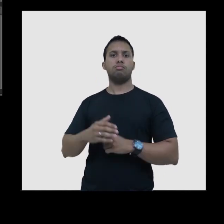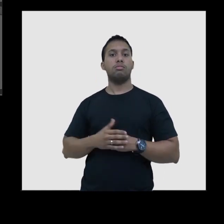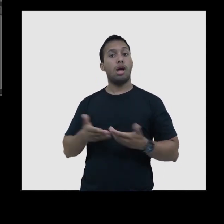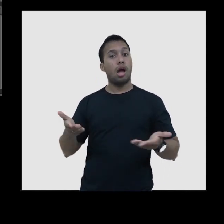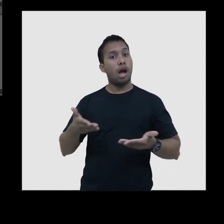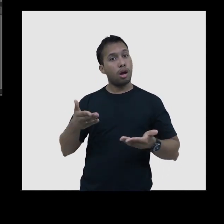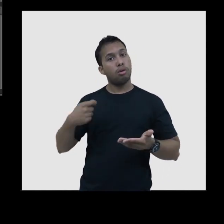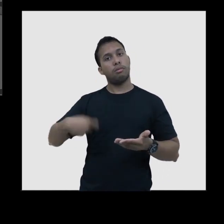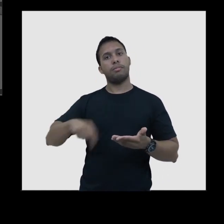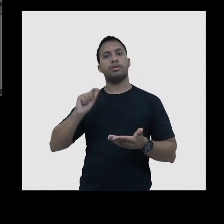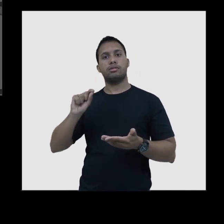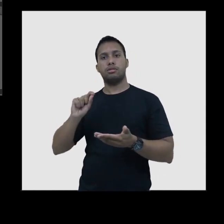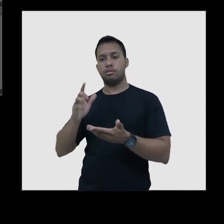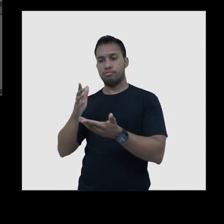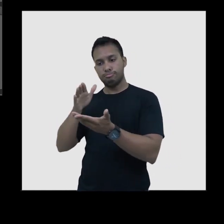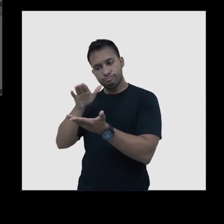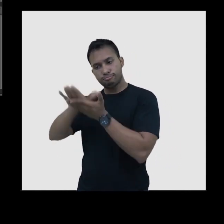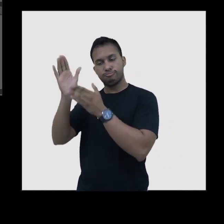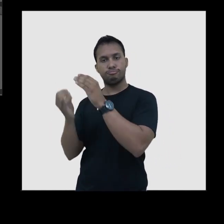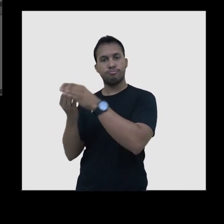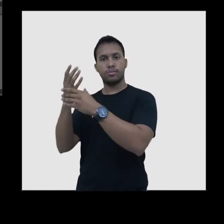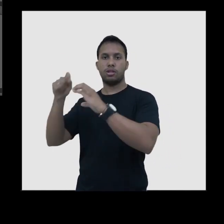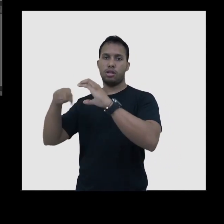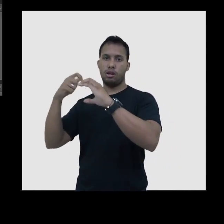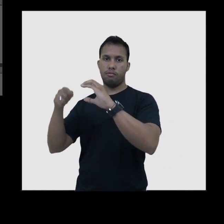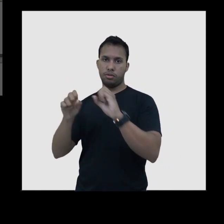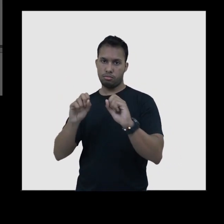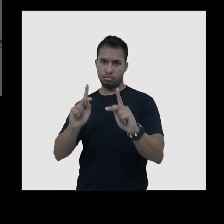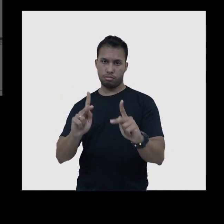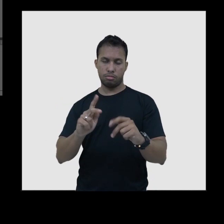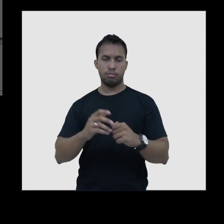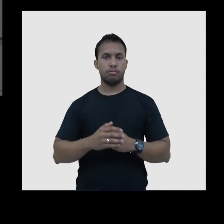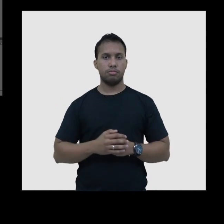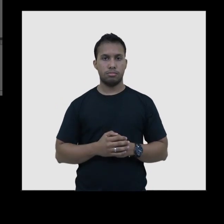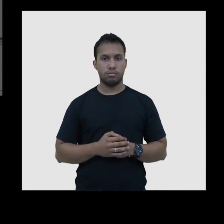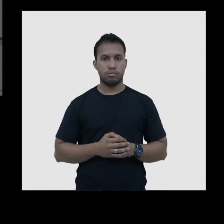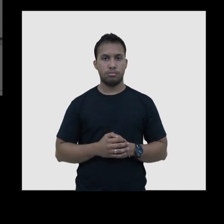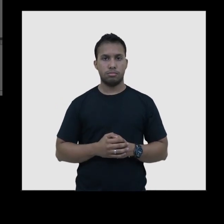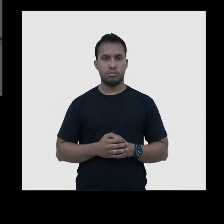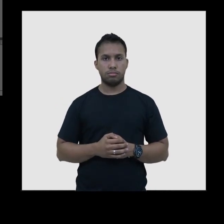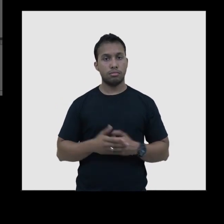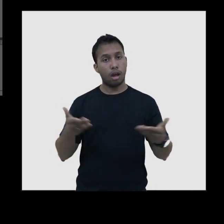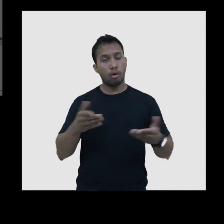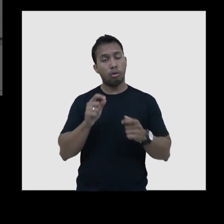que falta agora é somente exportar esse vídeo, né? A gente preparar aqui para exportação.